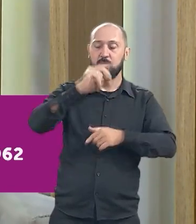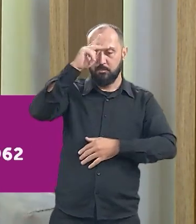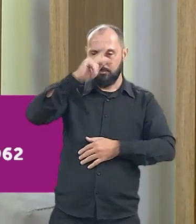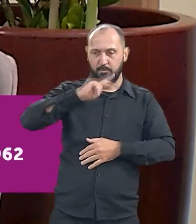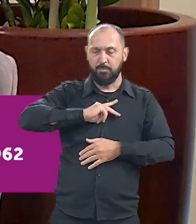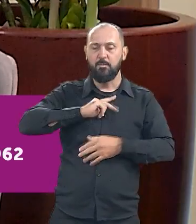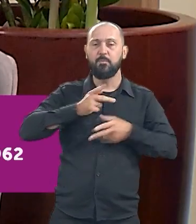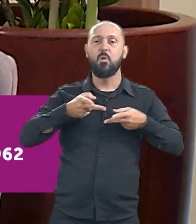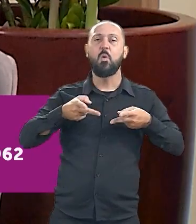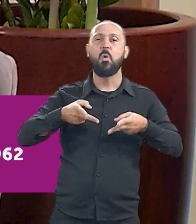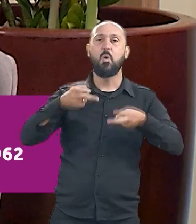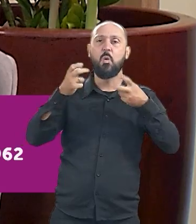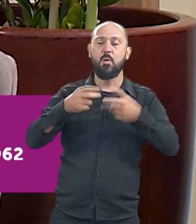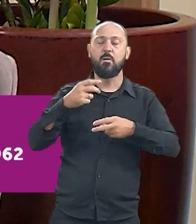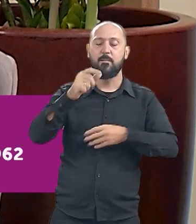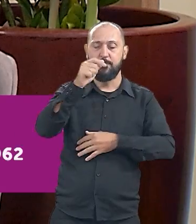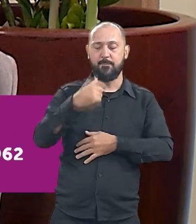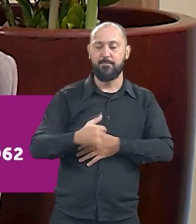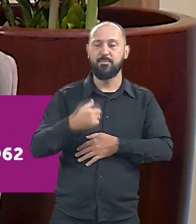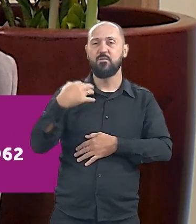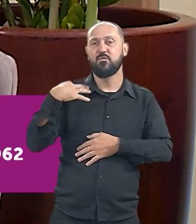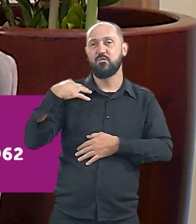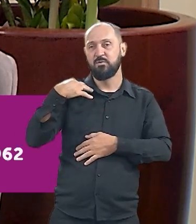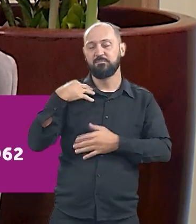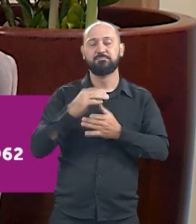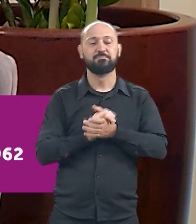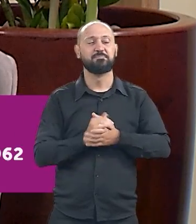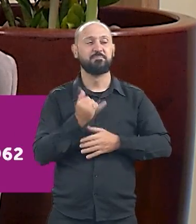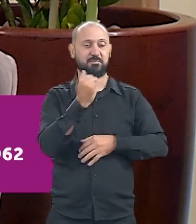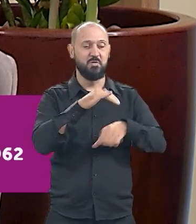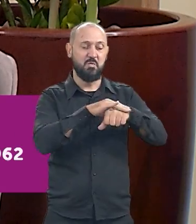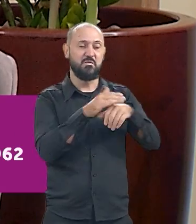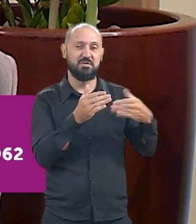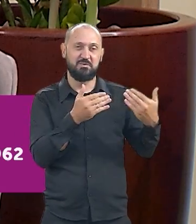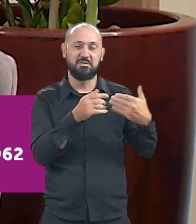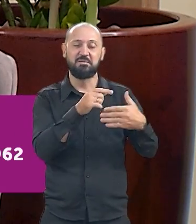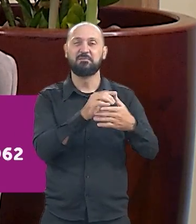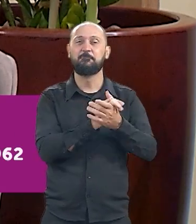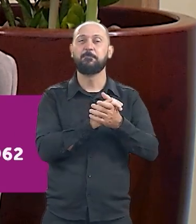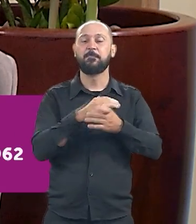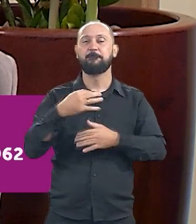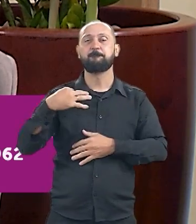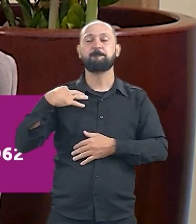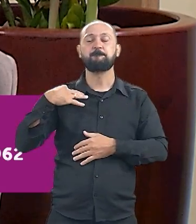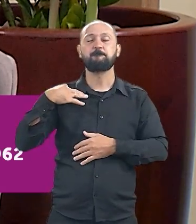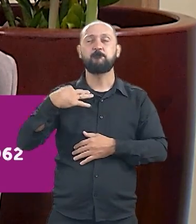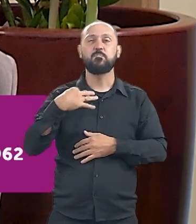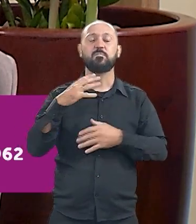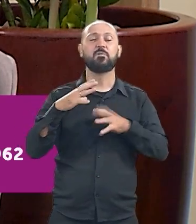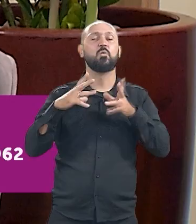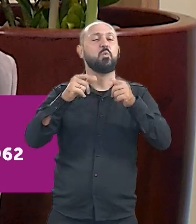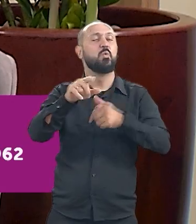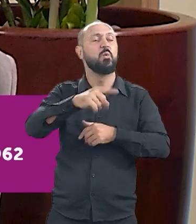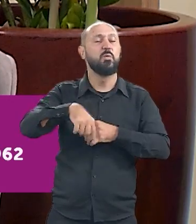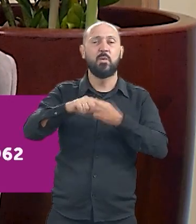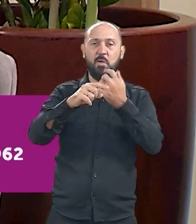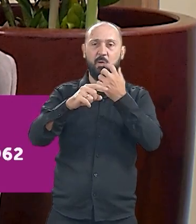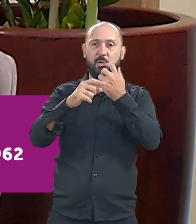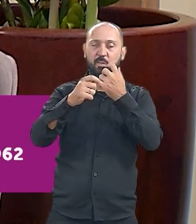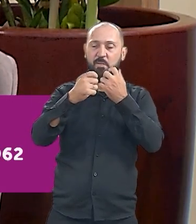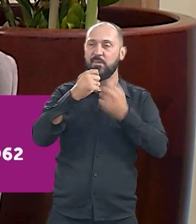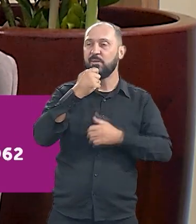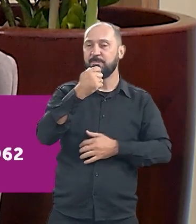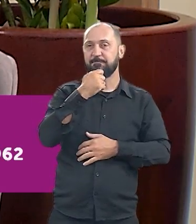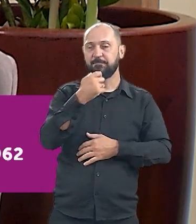voluntário. Eu comentando aqui com o Vitor sobre o voluntariado, e todo mundo que dá entrevista sobre voluntariado, eu já entrevistei